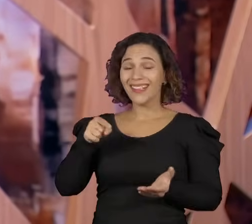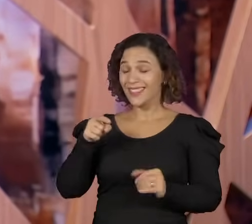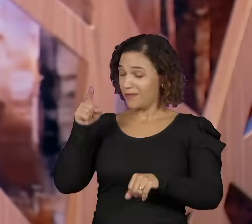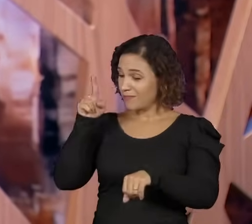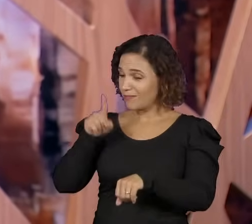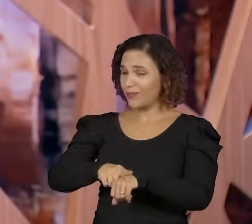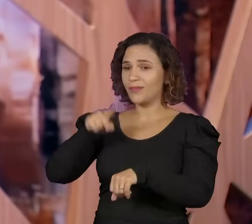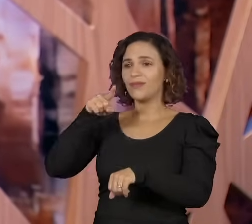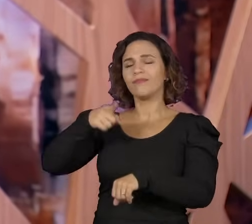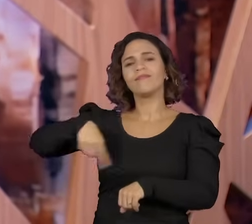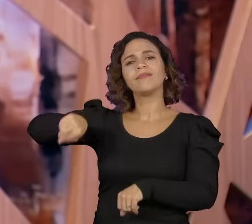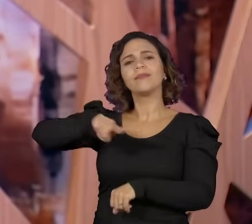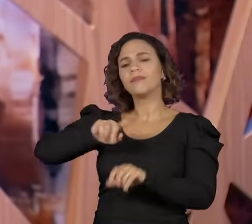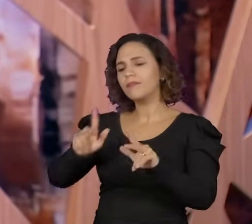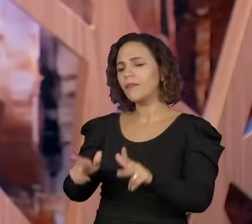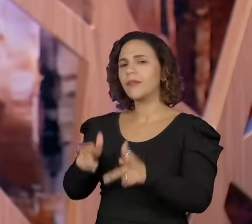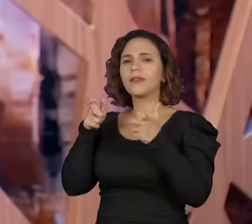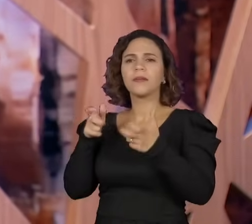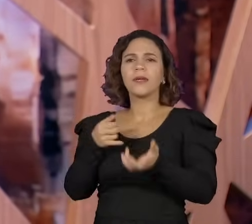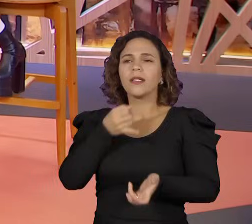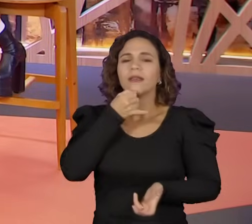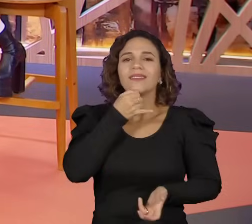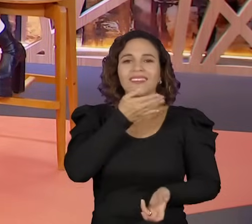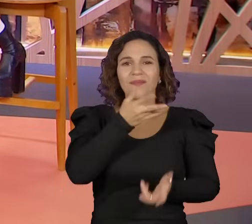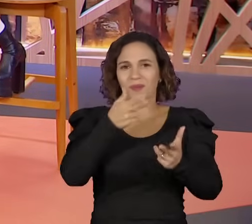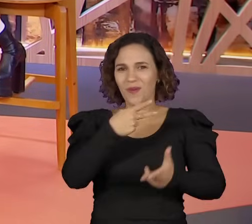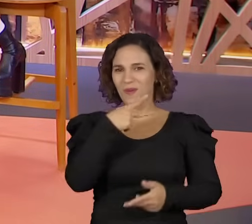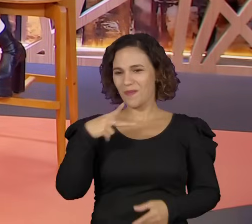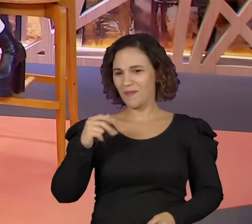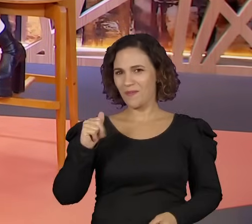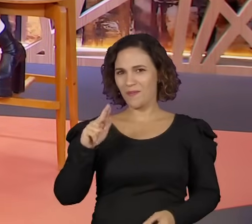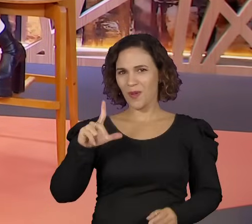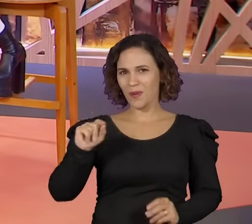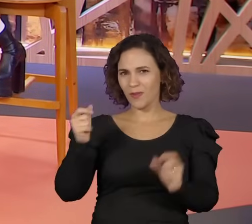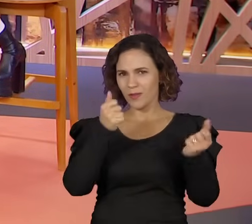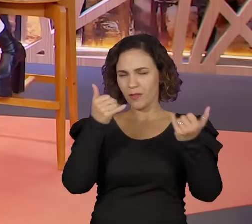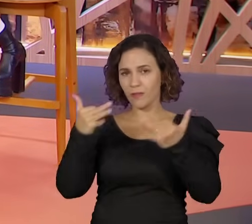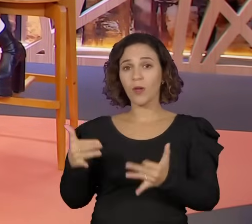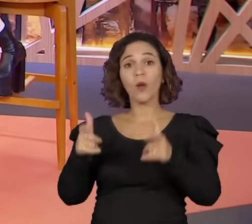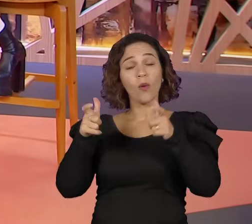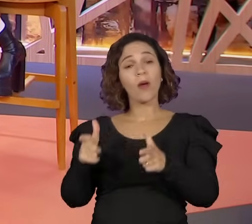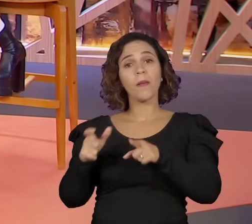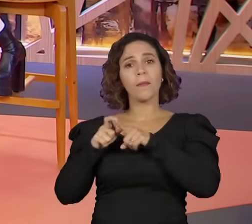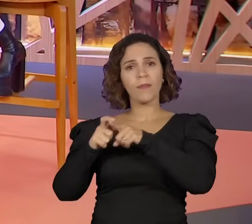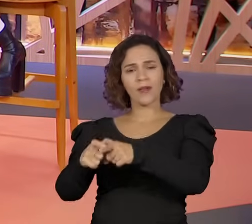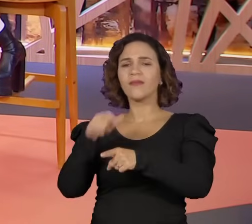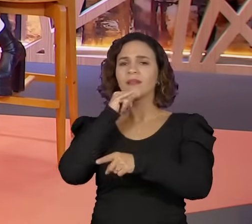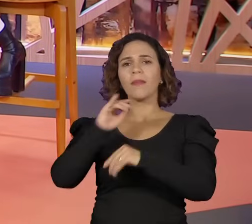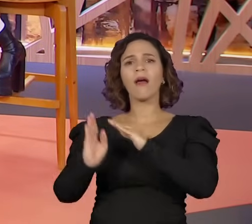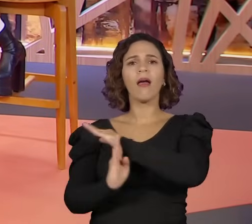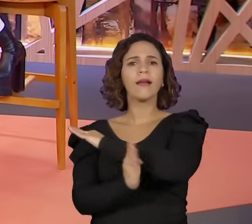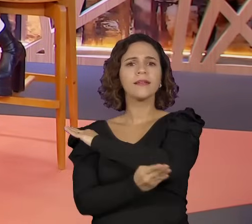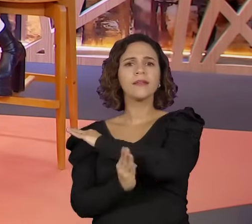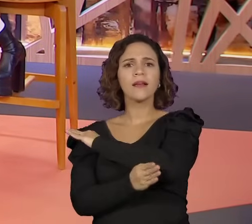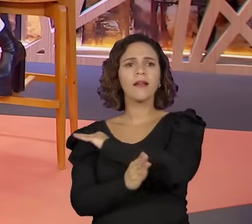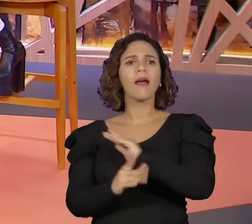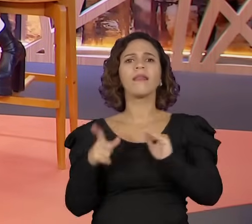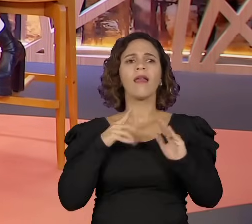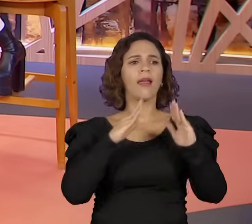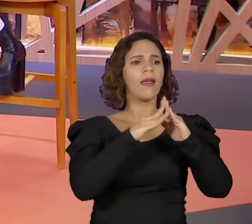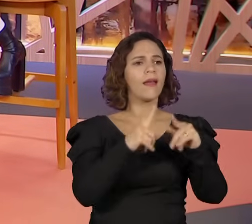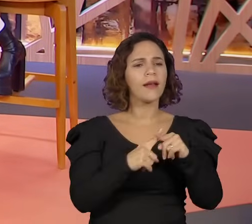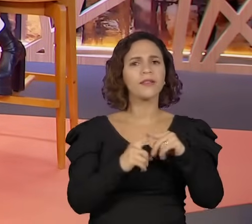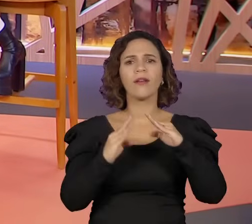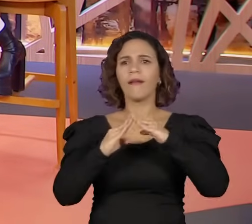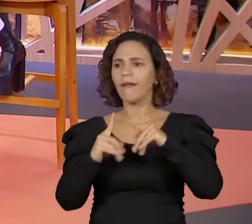onde a gente vê que, por exemplo, o Paulo estava até citando que nas periferias a gente tem uma igreja a cada esquina. Aí a